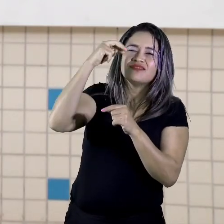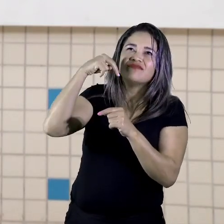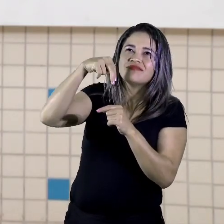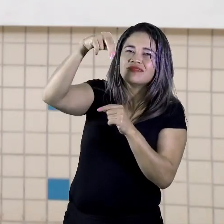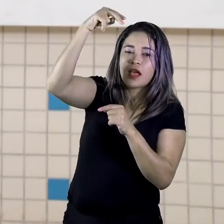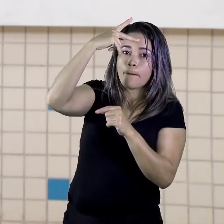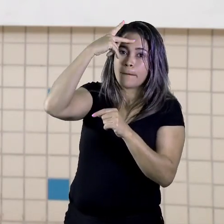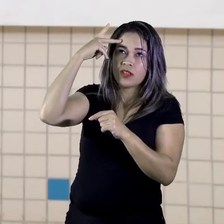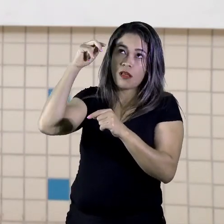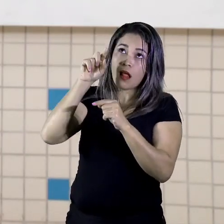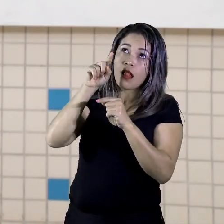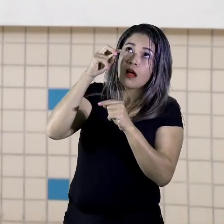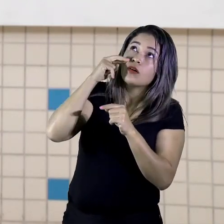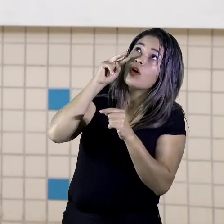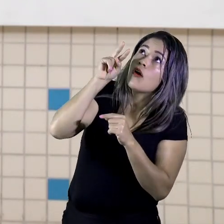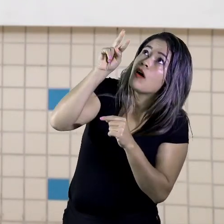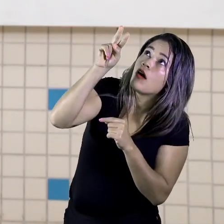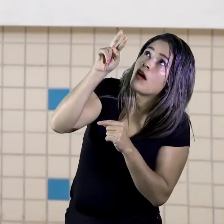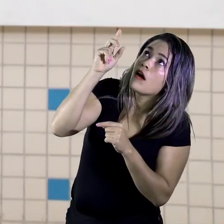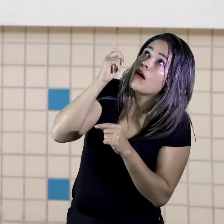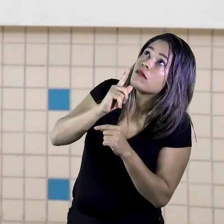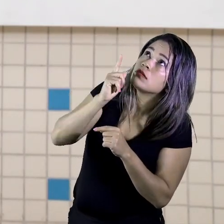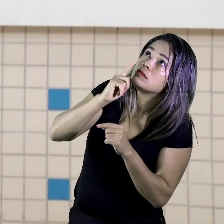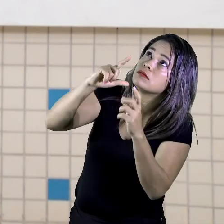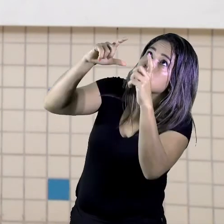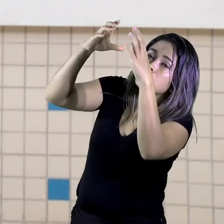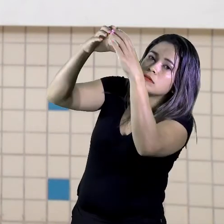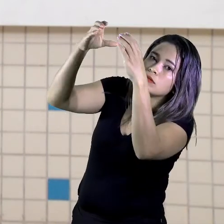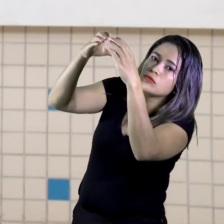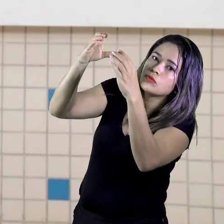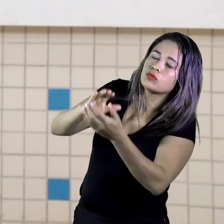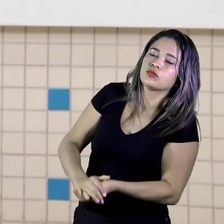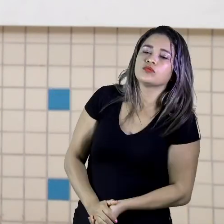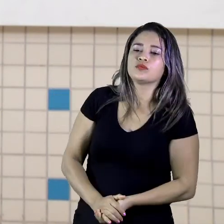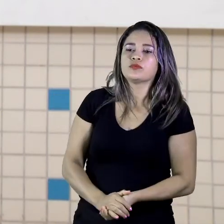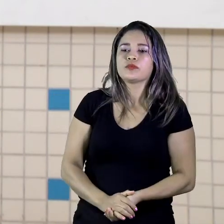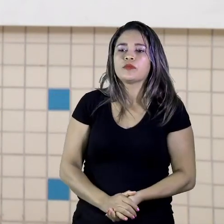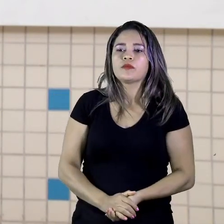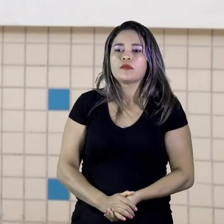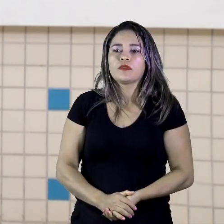Polo Norte olha para o céu, então ele vê essas constelações. As